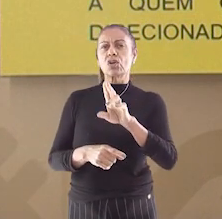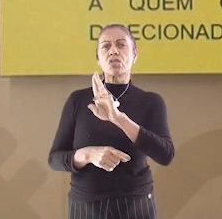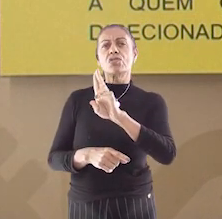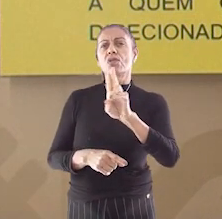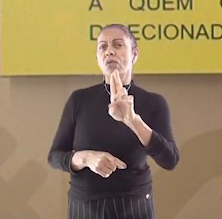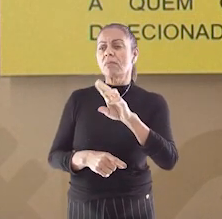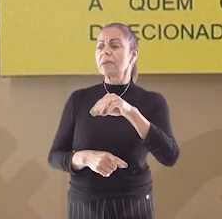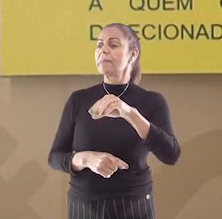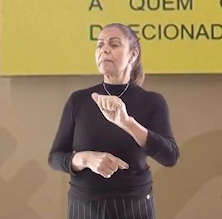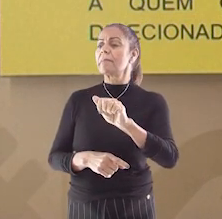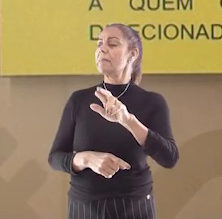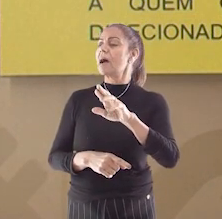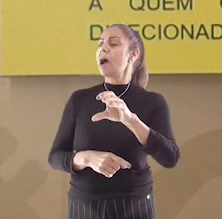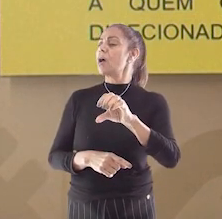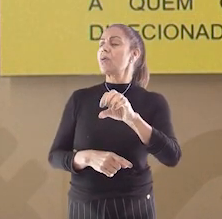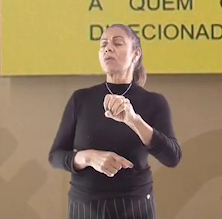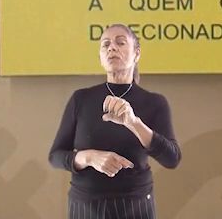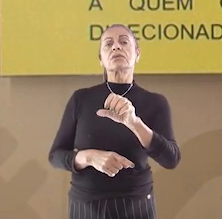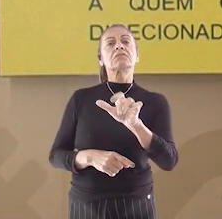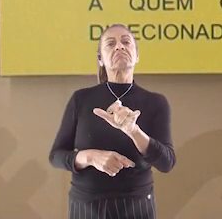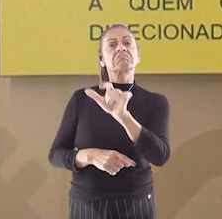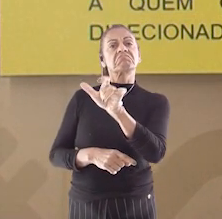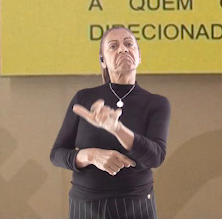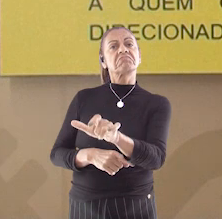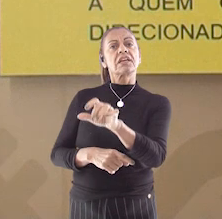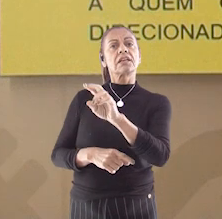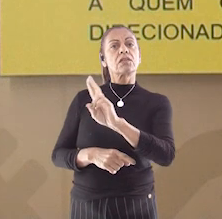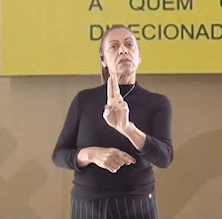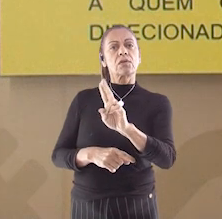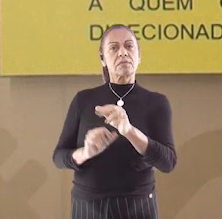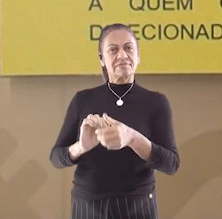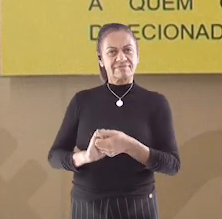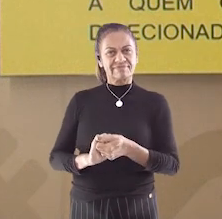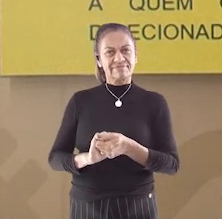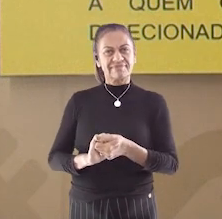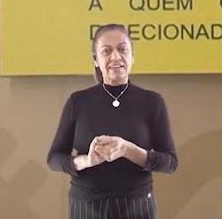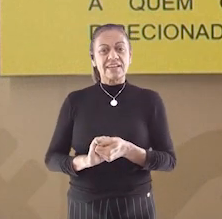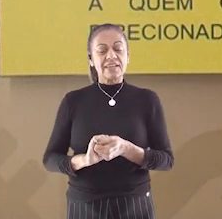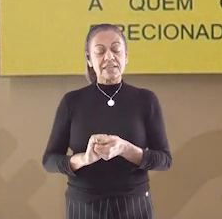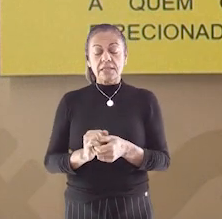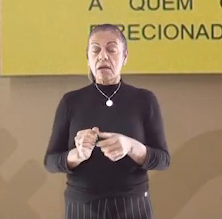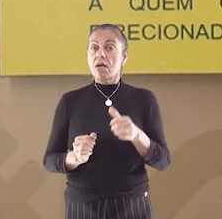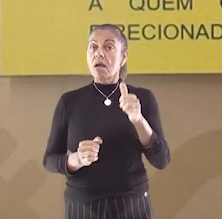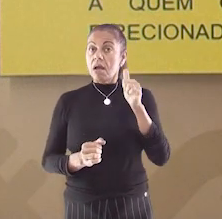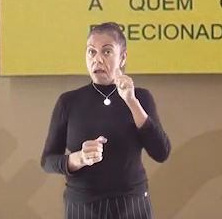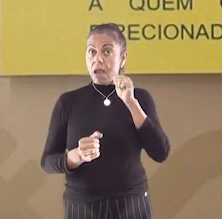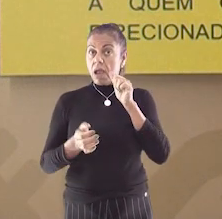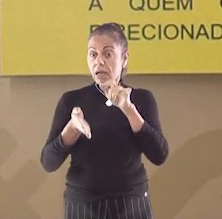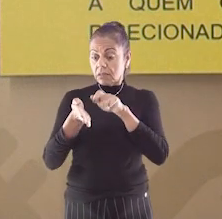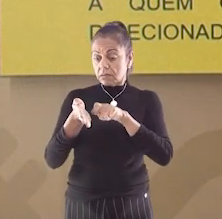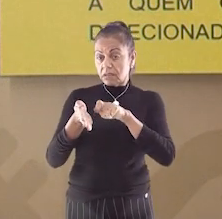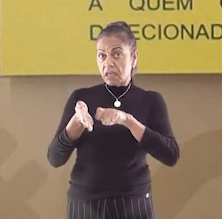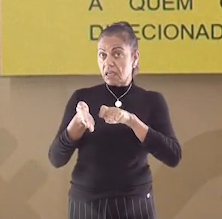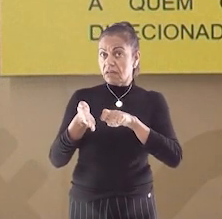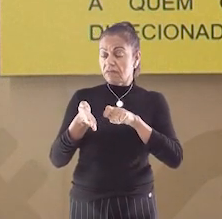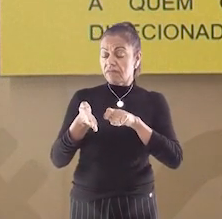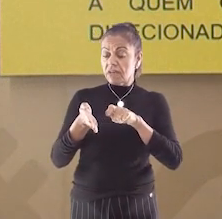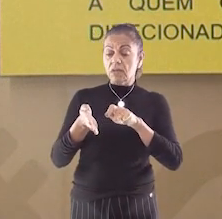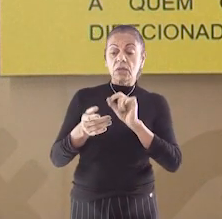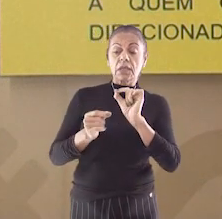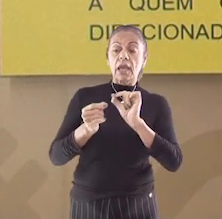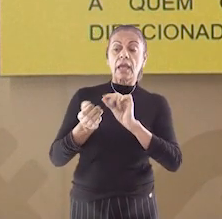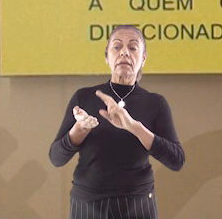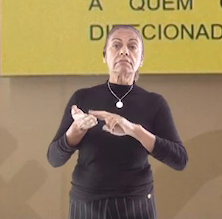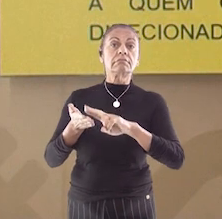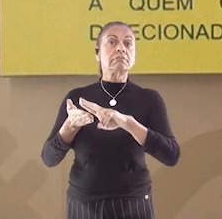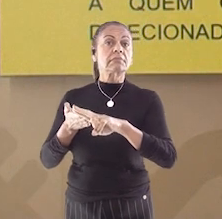ok? Porque ela apenas chama o Marcos pelo nome. Marcos, boa tarde. Ela identifica a